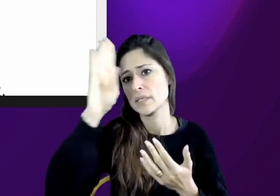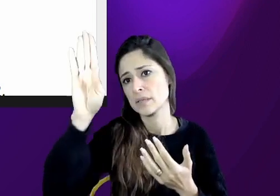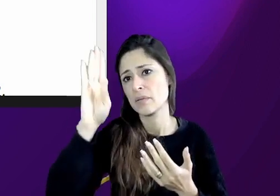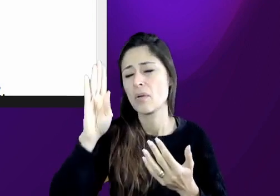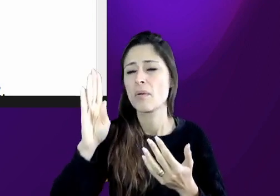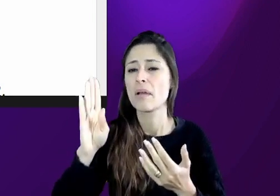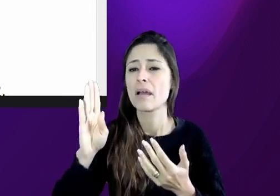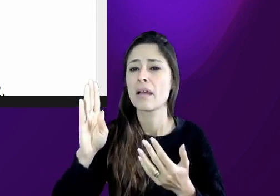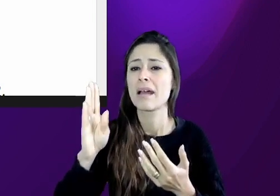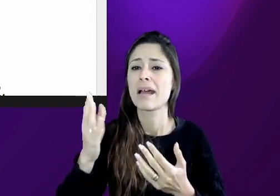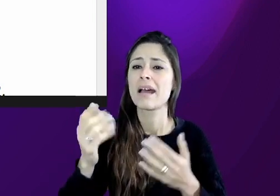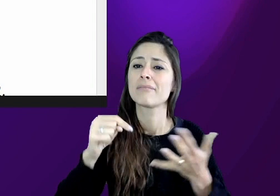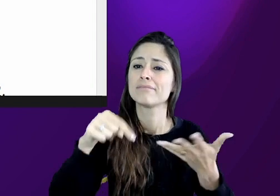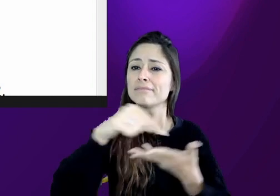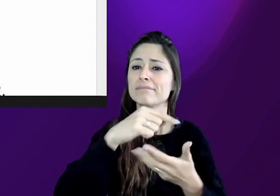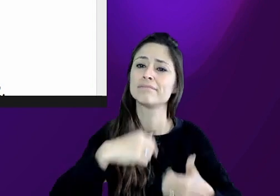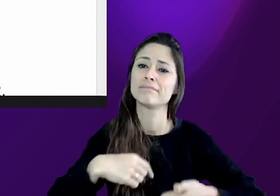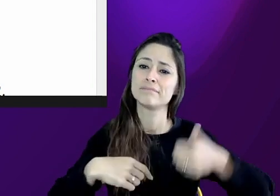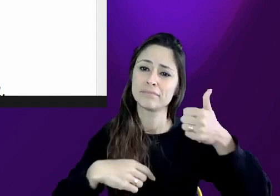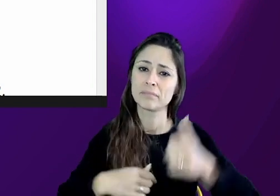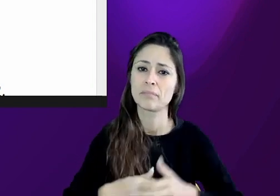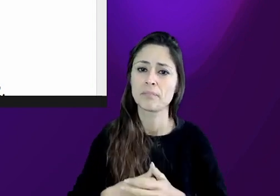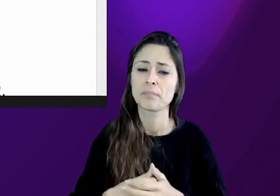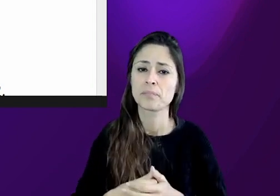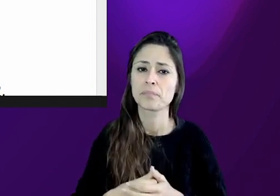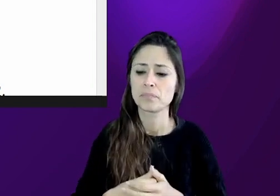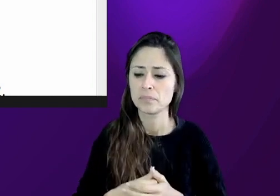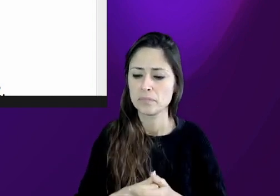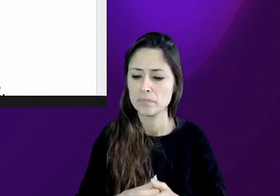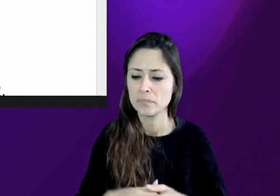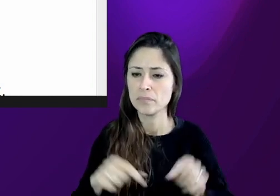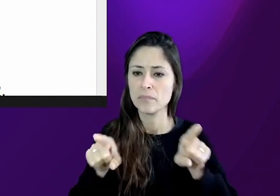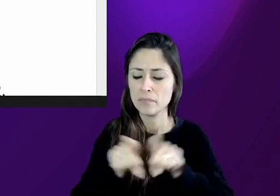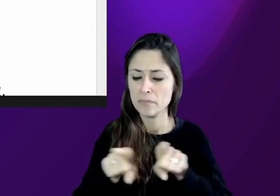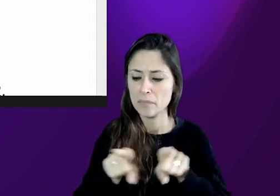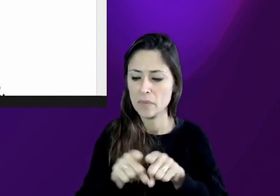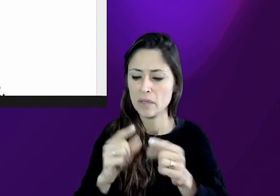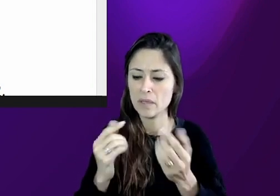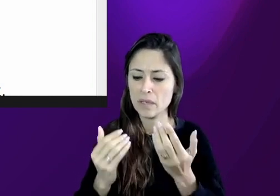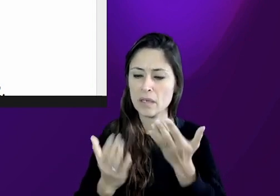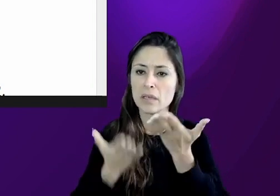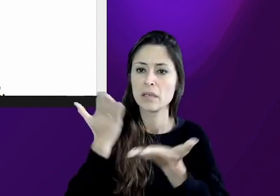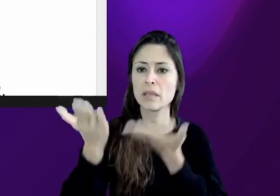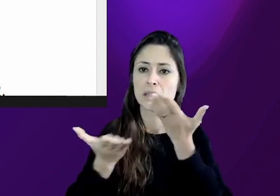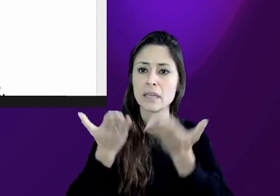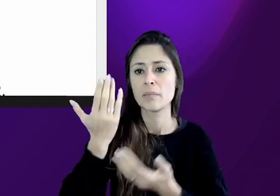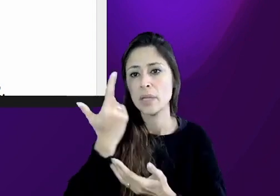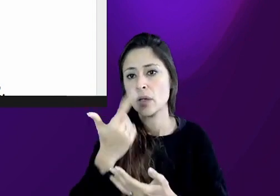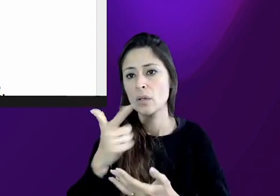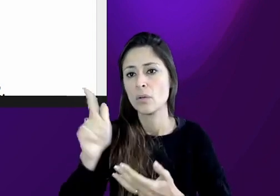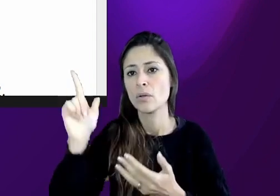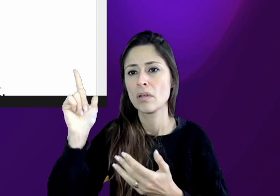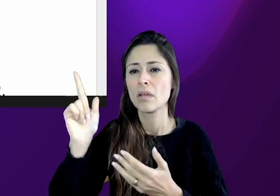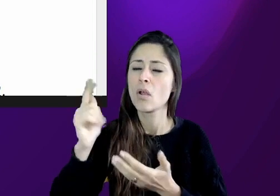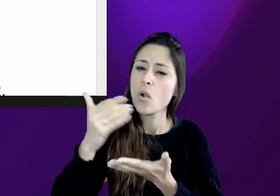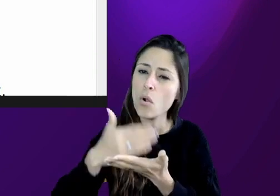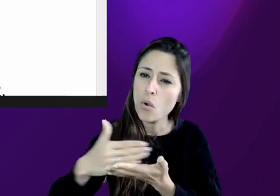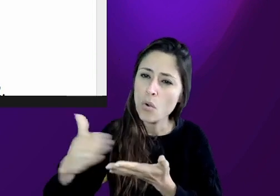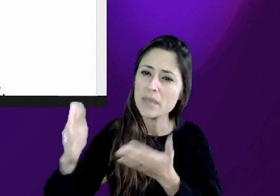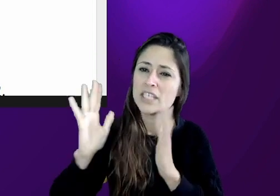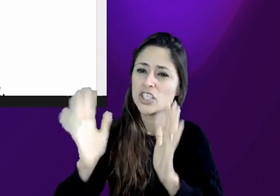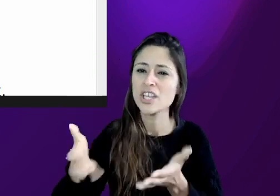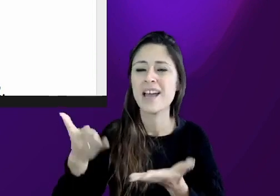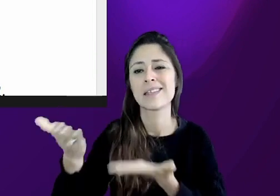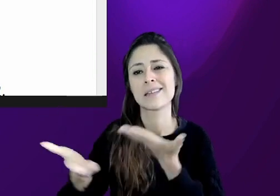uma cirurgia upfront. E para que fazer um tratamento neoadjuvante? Então, iniciar logo o tratamento sistêmico, você garantir